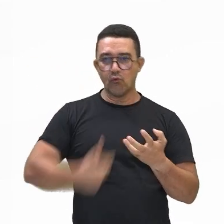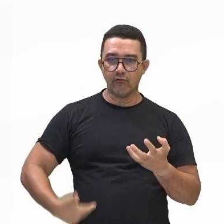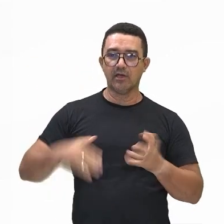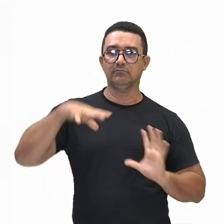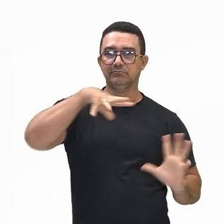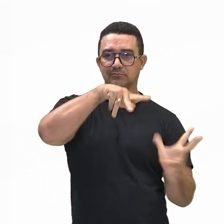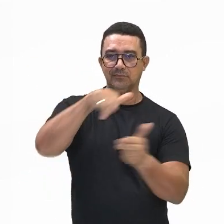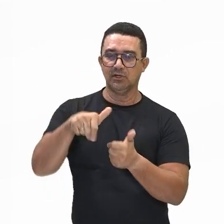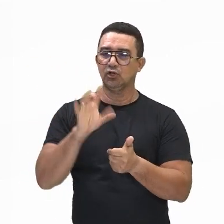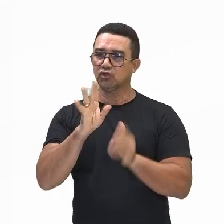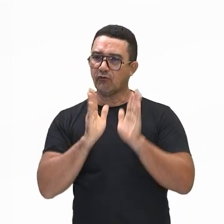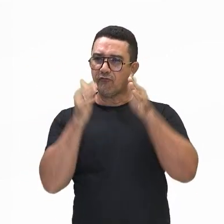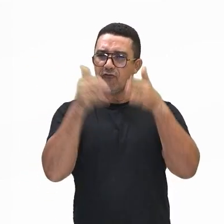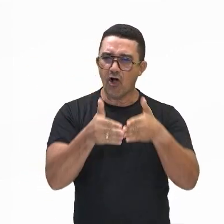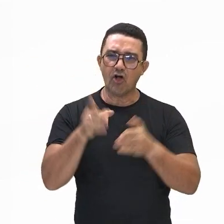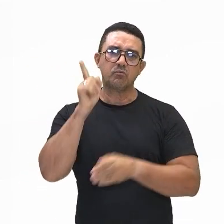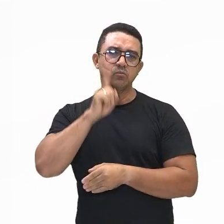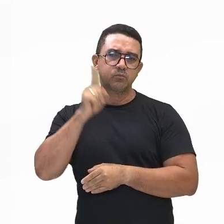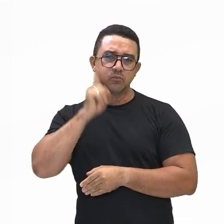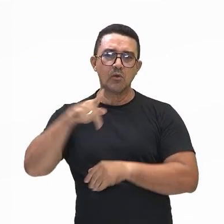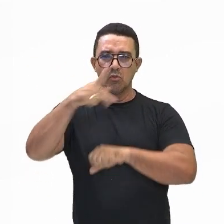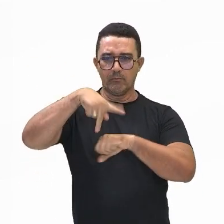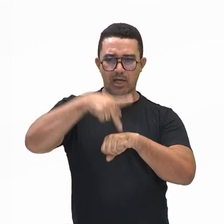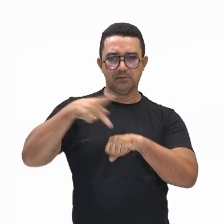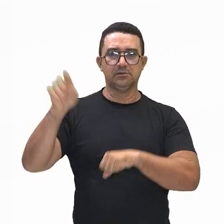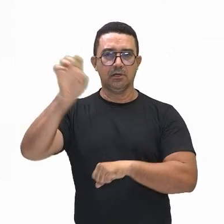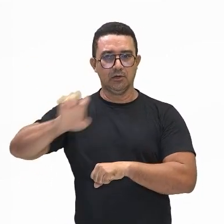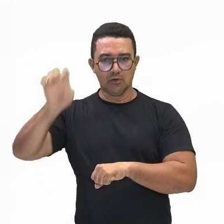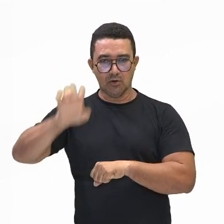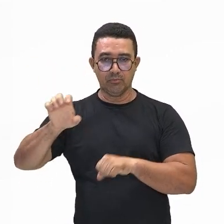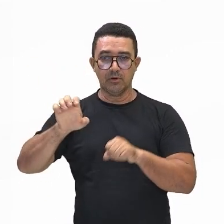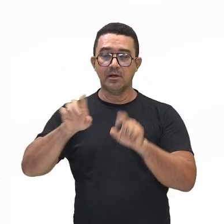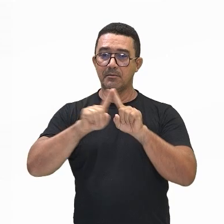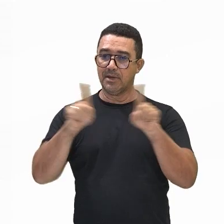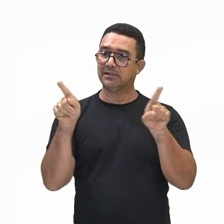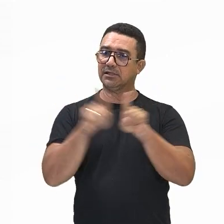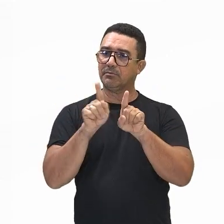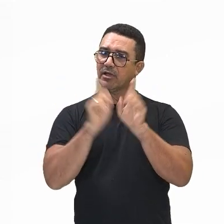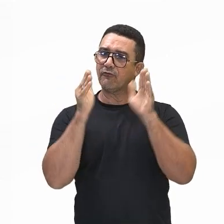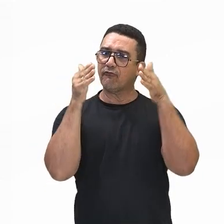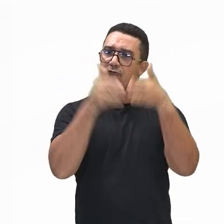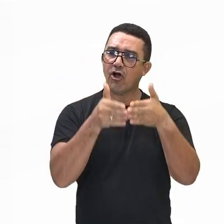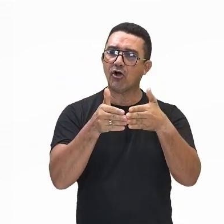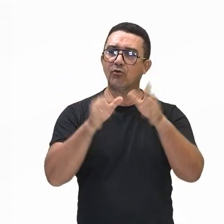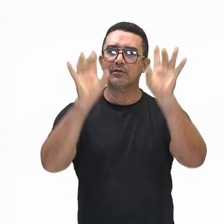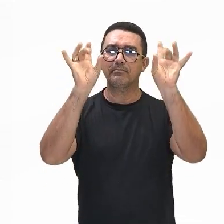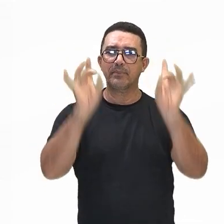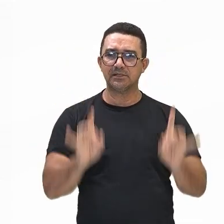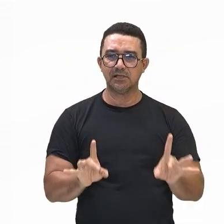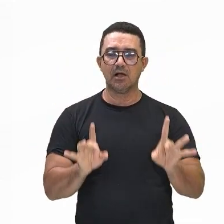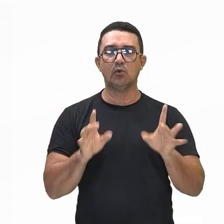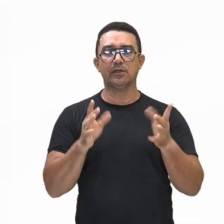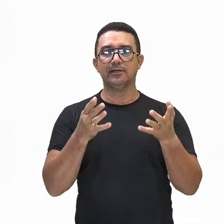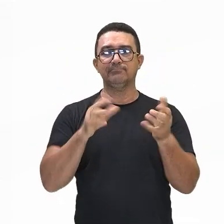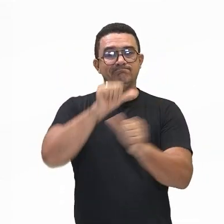centrado somente ali nos Estados Unidos, nos países europeus, e sim ter um foco especial em alterações, principalmente no Conselho